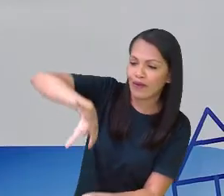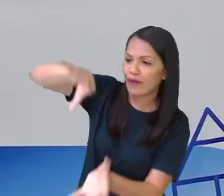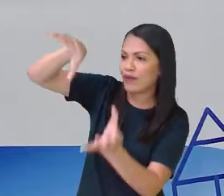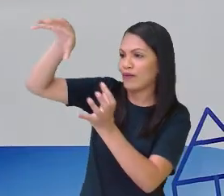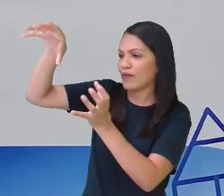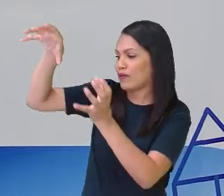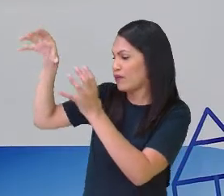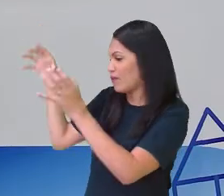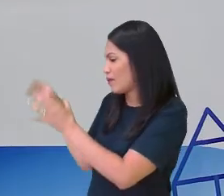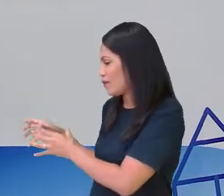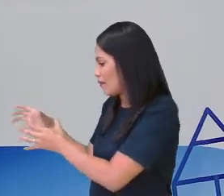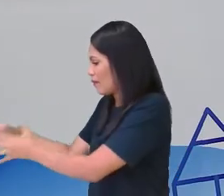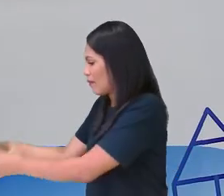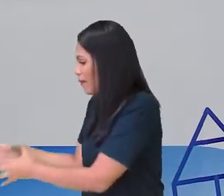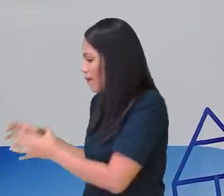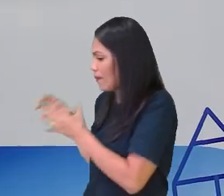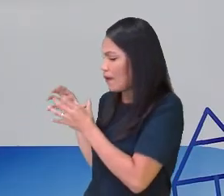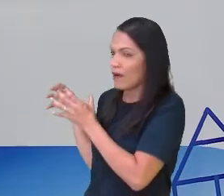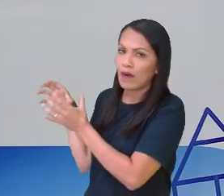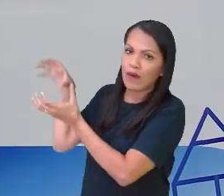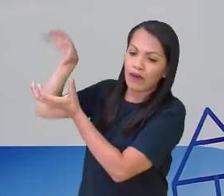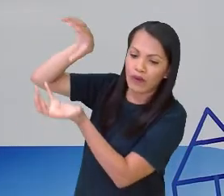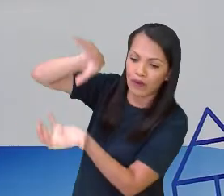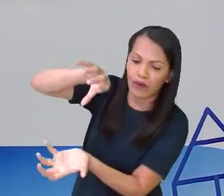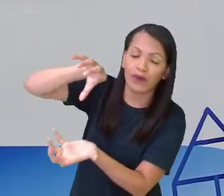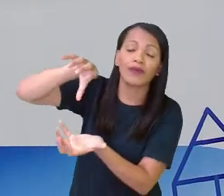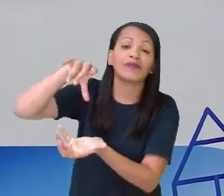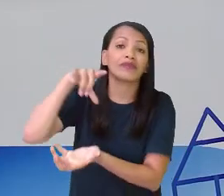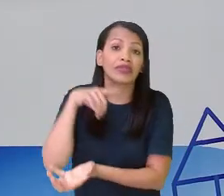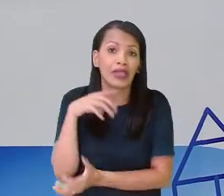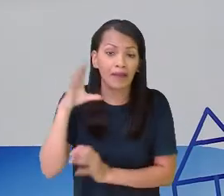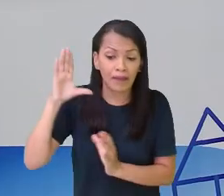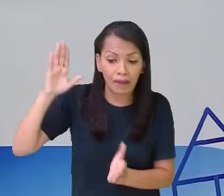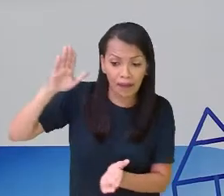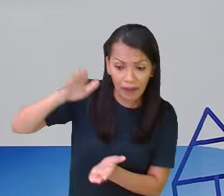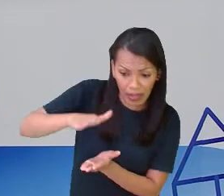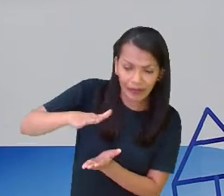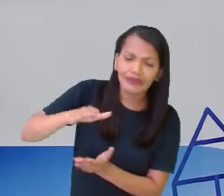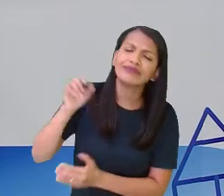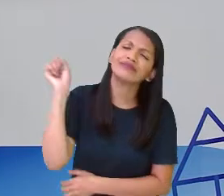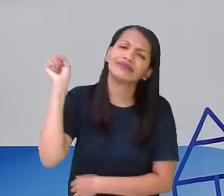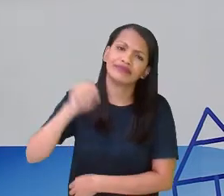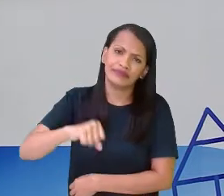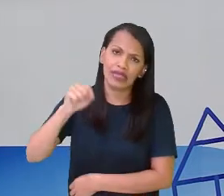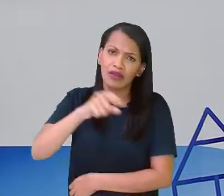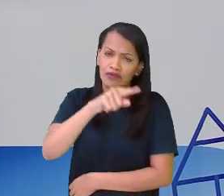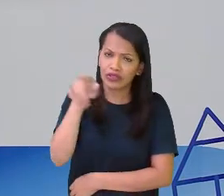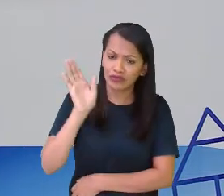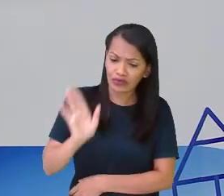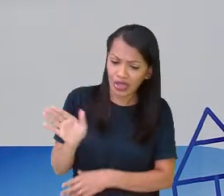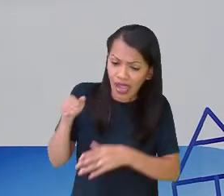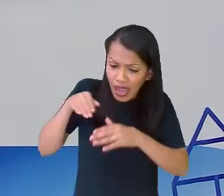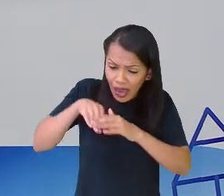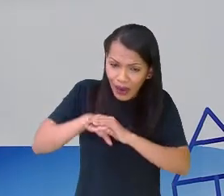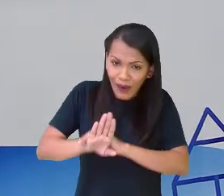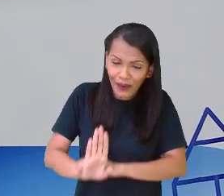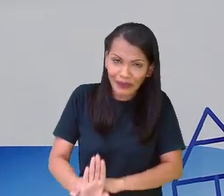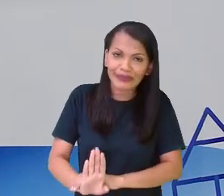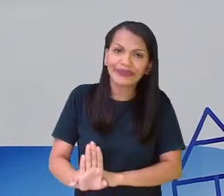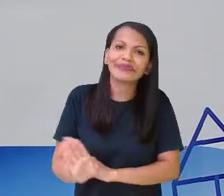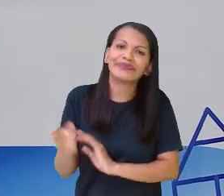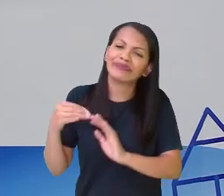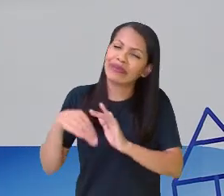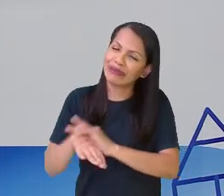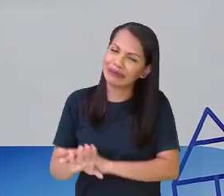com menos capacidade? Existe, mas eu trouxe os que vocês já estão habituados, né? Os que vocês